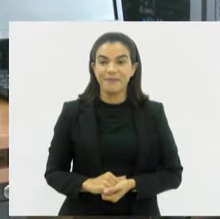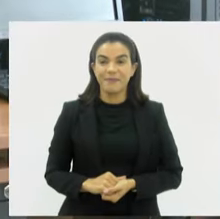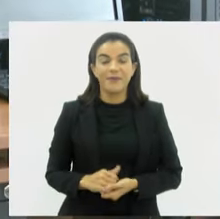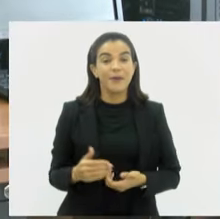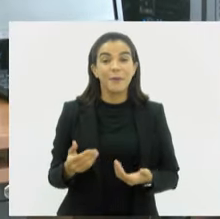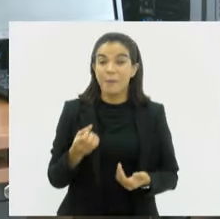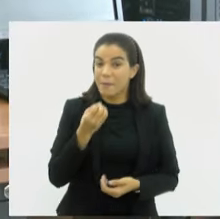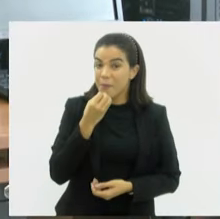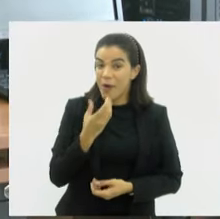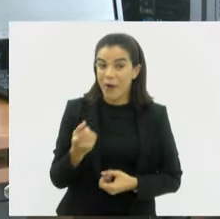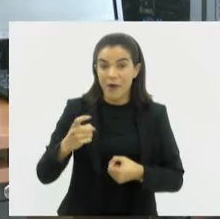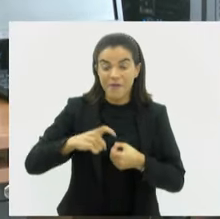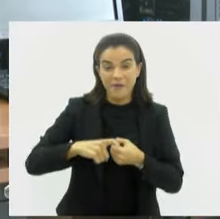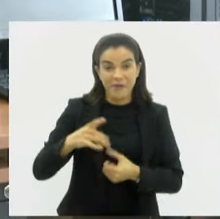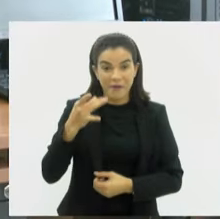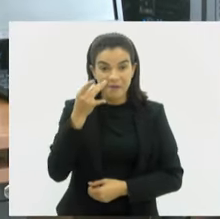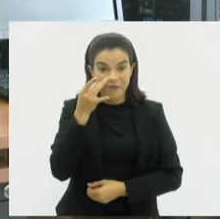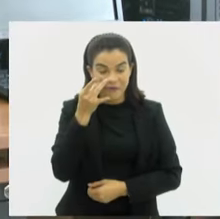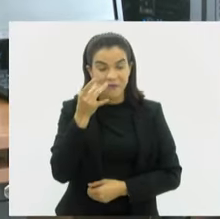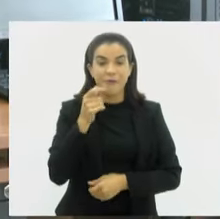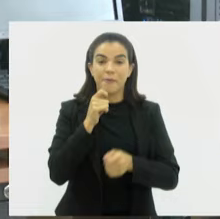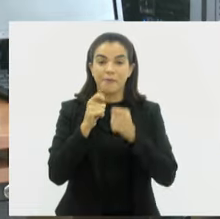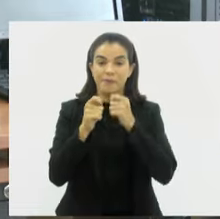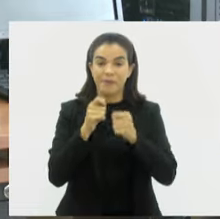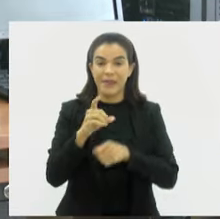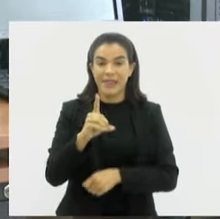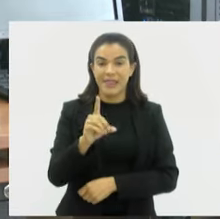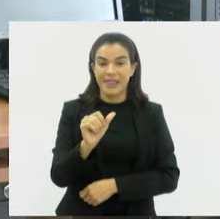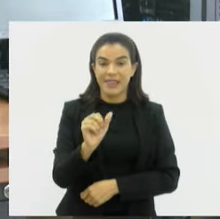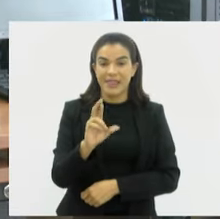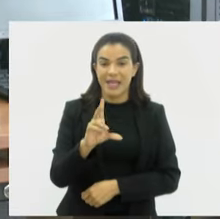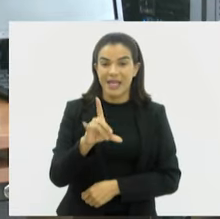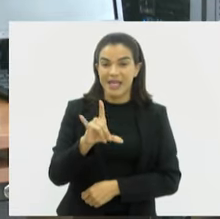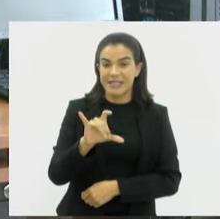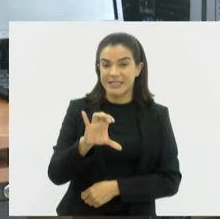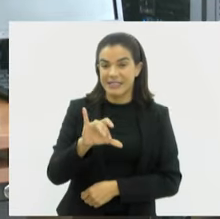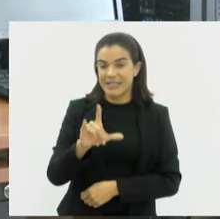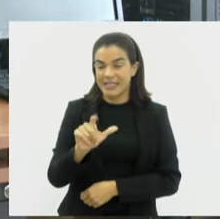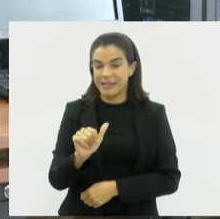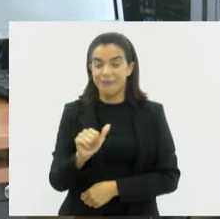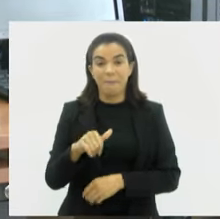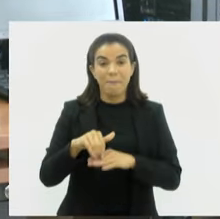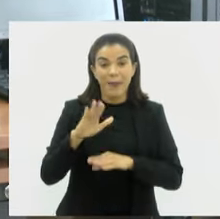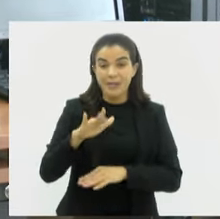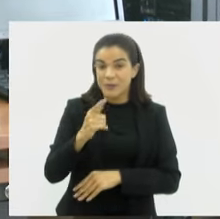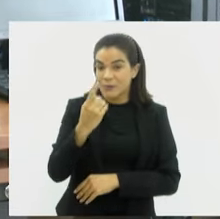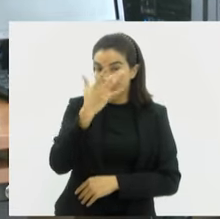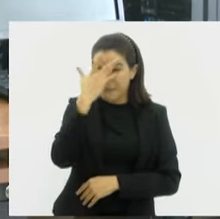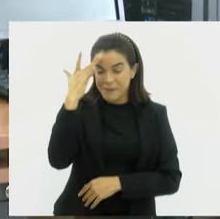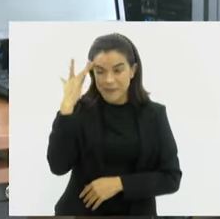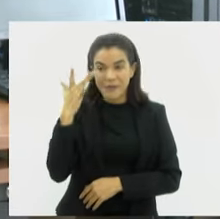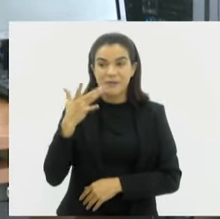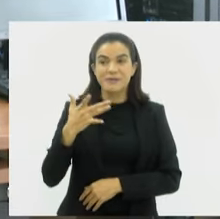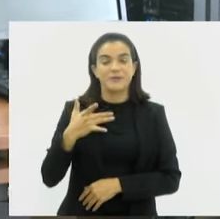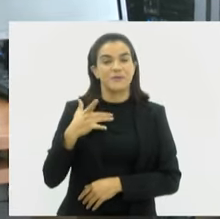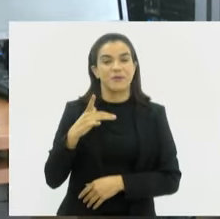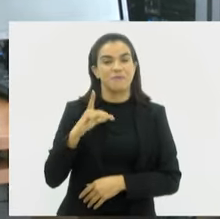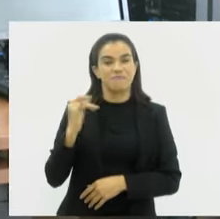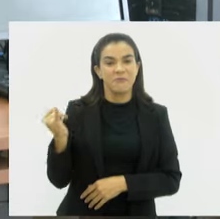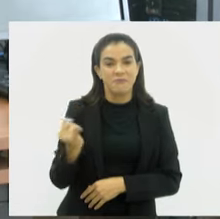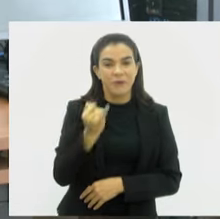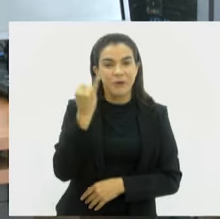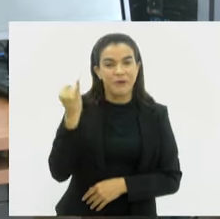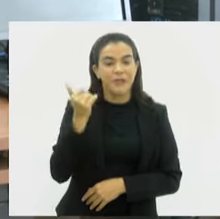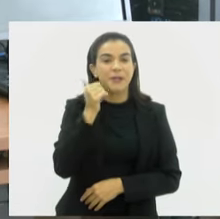Bom, nós vamos voltar ao vivo a falar com a repórter Darcília Lima, que está com mais uma pessoa que é envolvida na causa do autismo, né? A